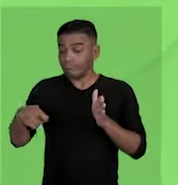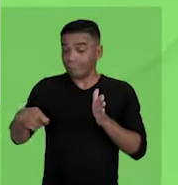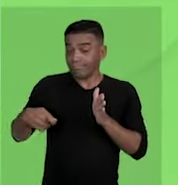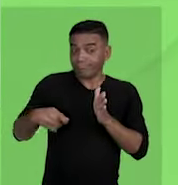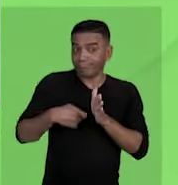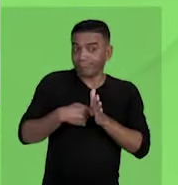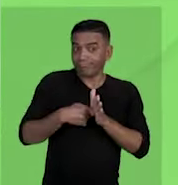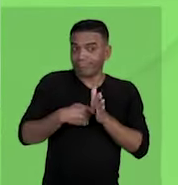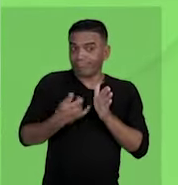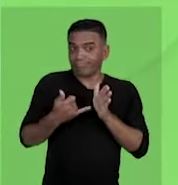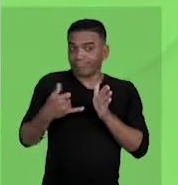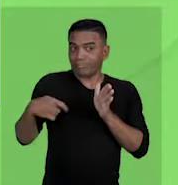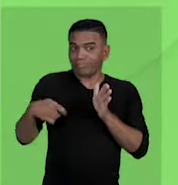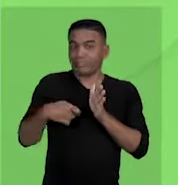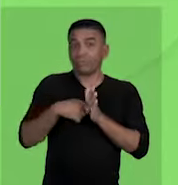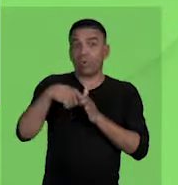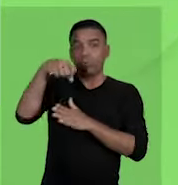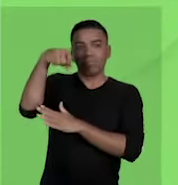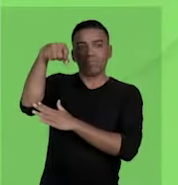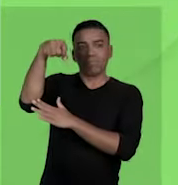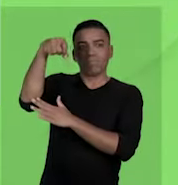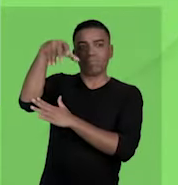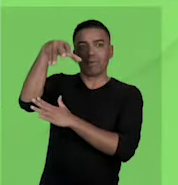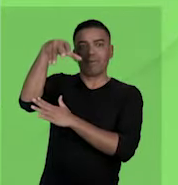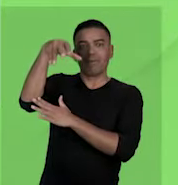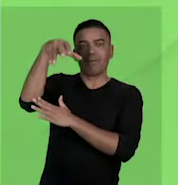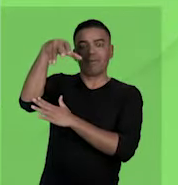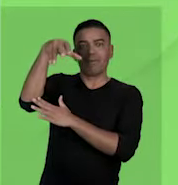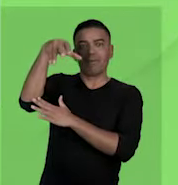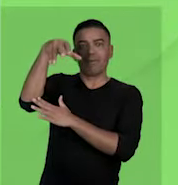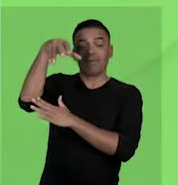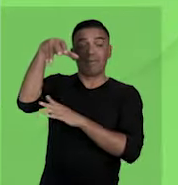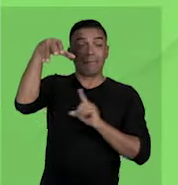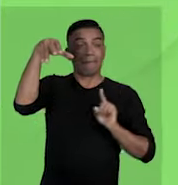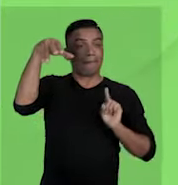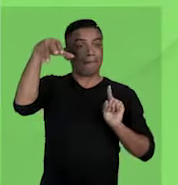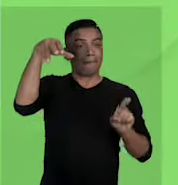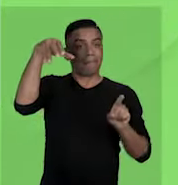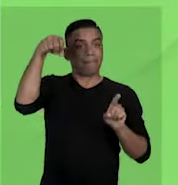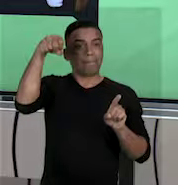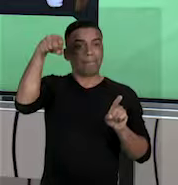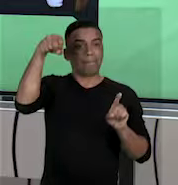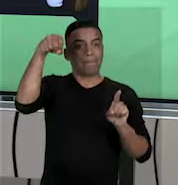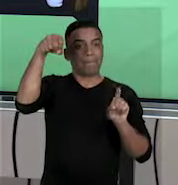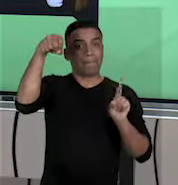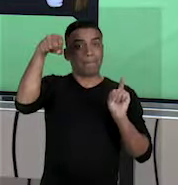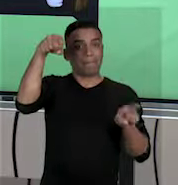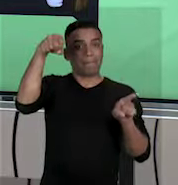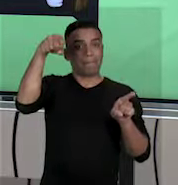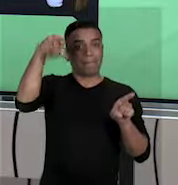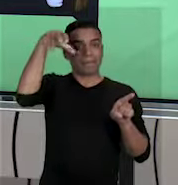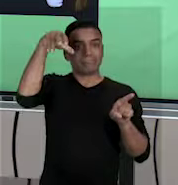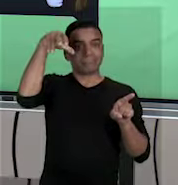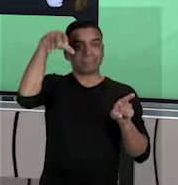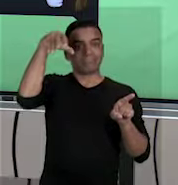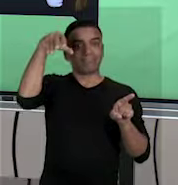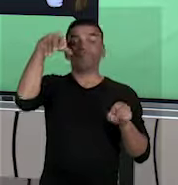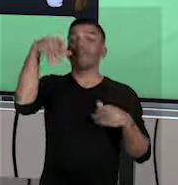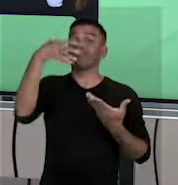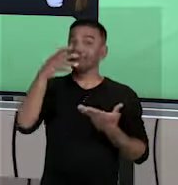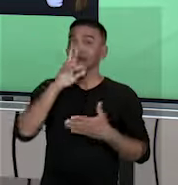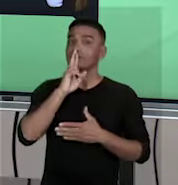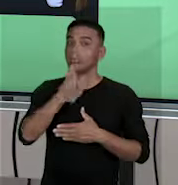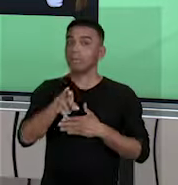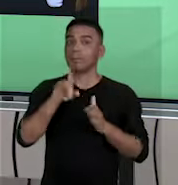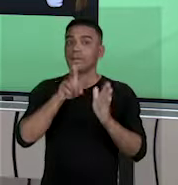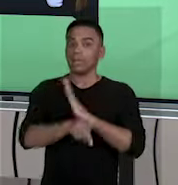Ou então, né, como uma lâmpada acende quando acionamos o interruptor? Então, para responder essas perguntas aqui,